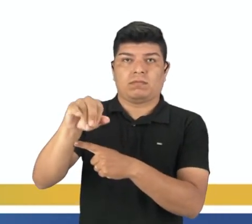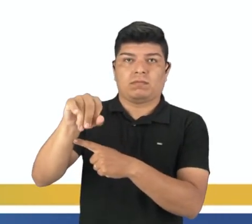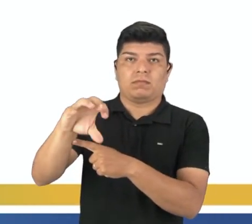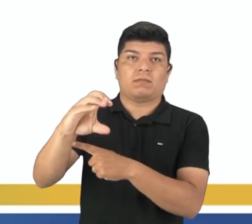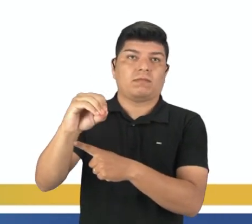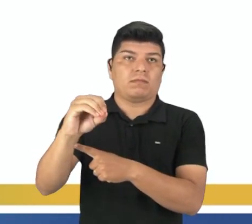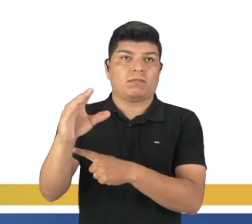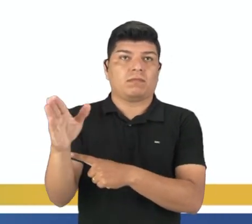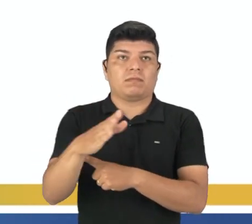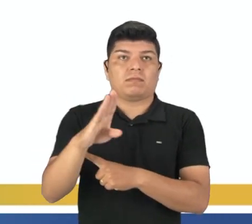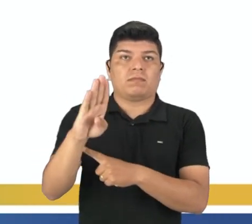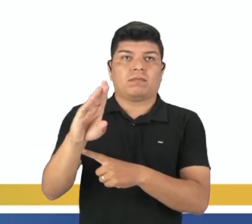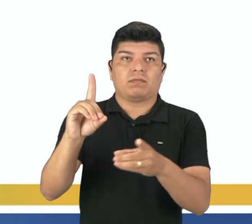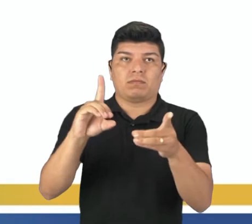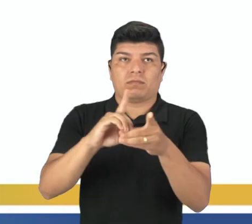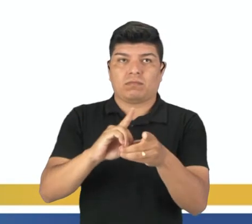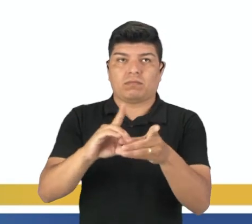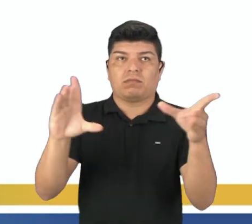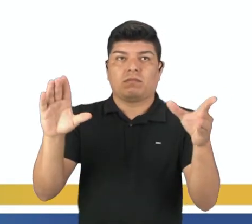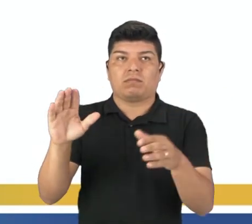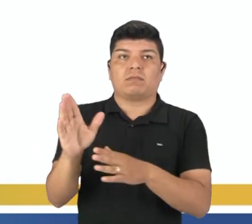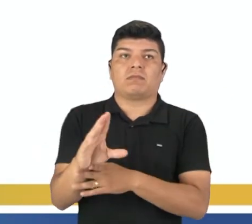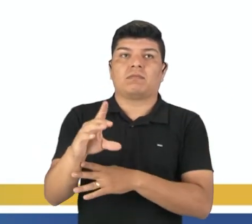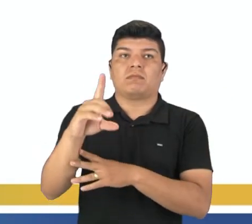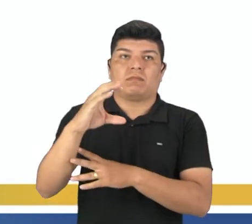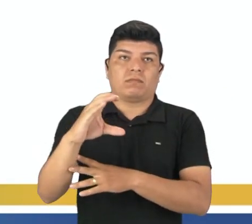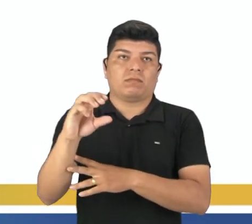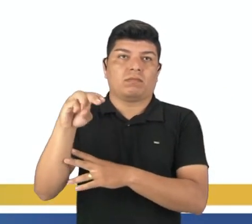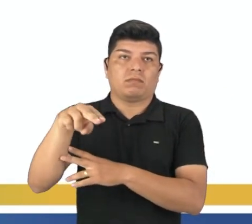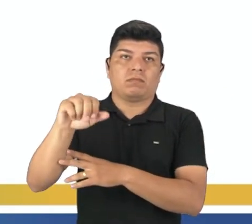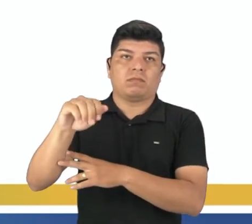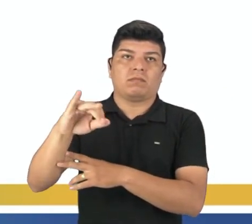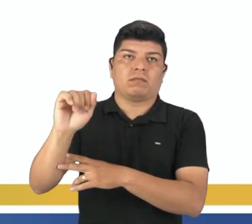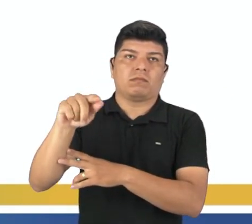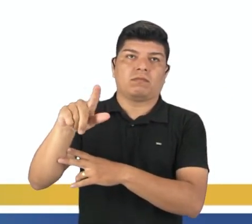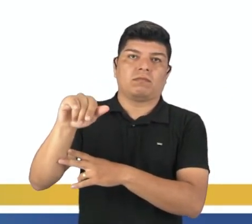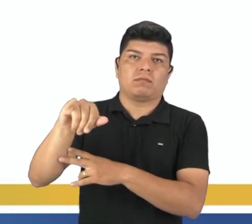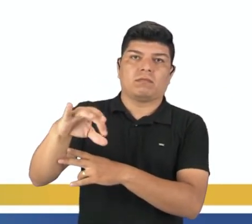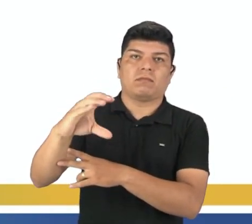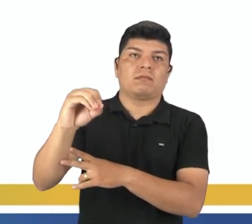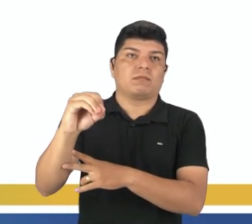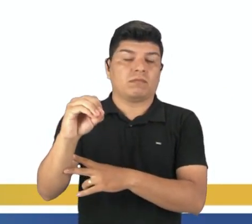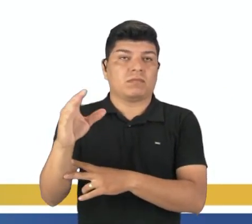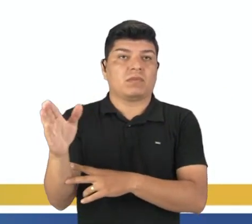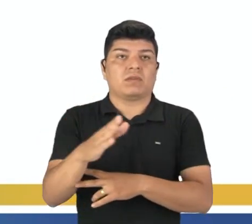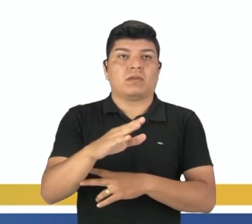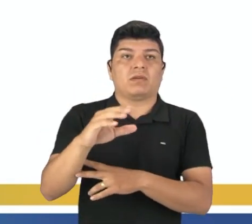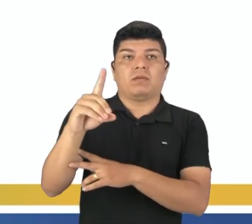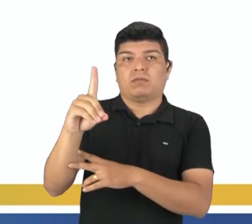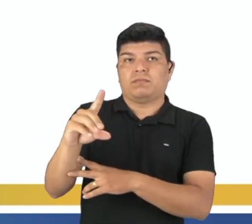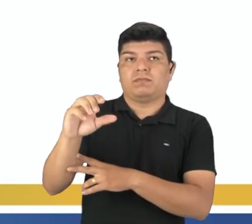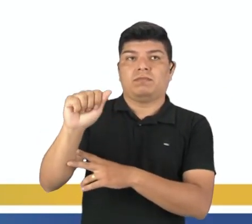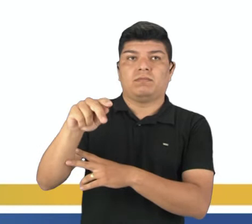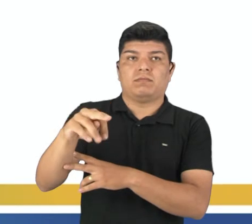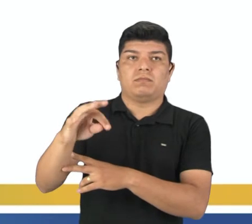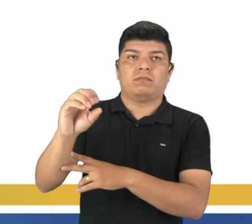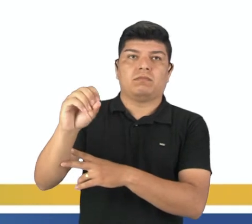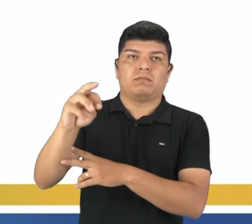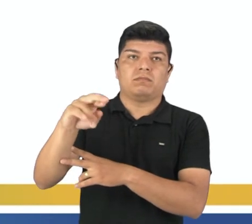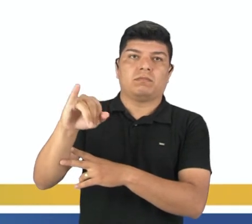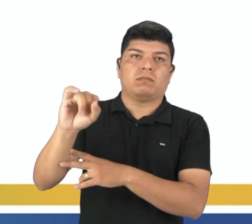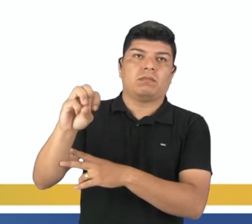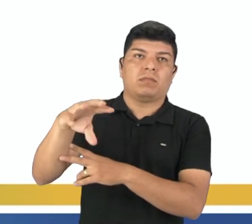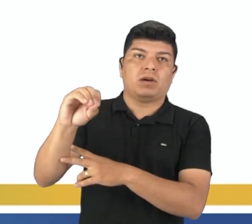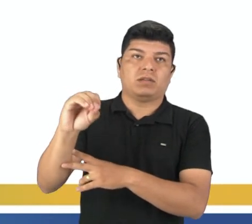B, a democracia. C, o nacionalismo. Ou D, o autoritarismo. Então a resposta certa é a